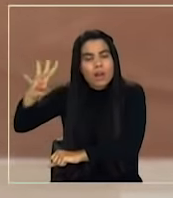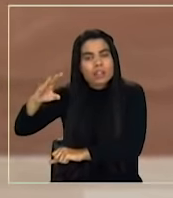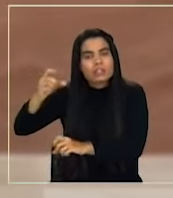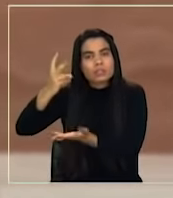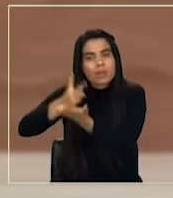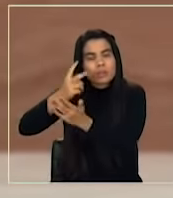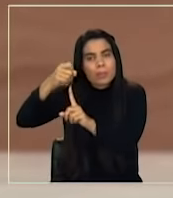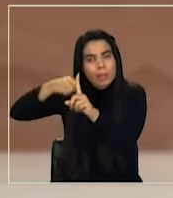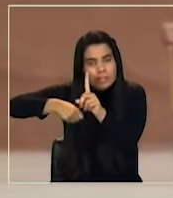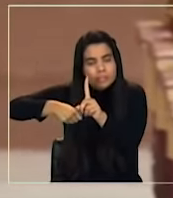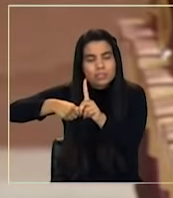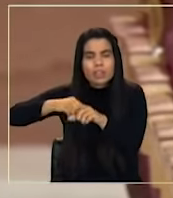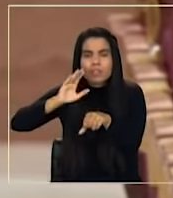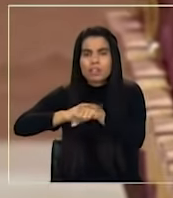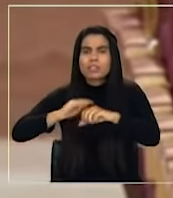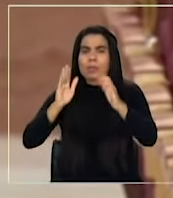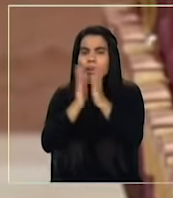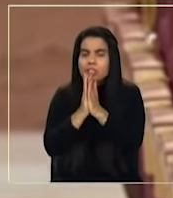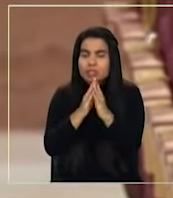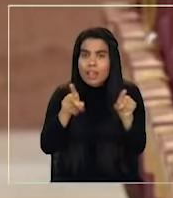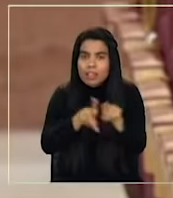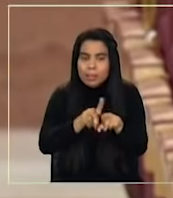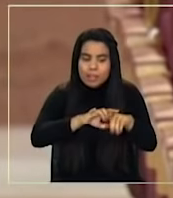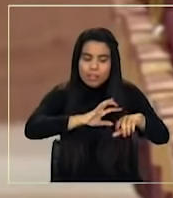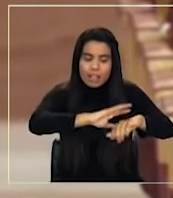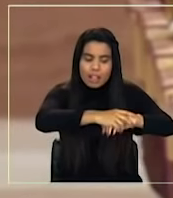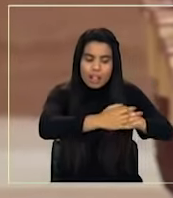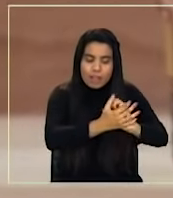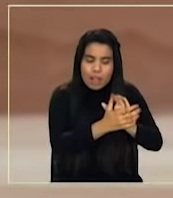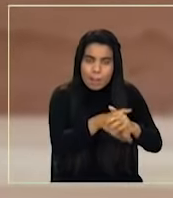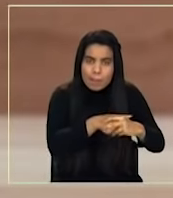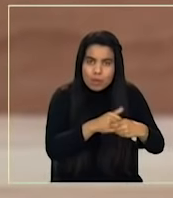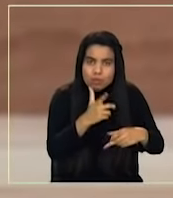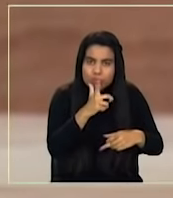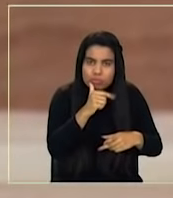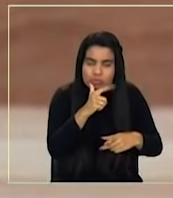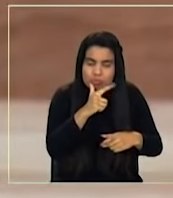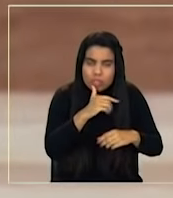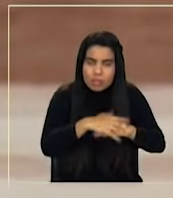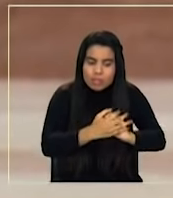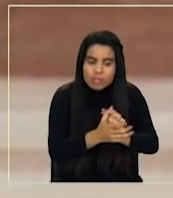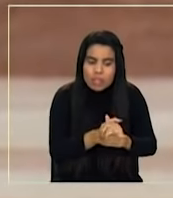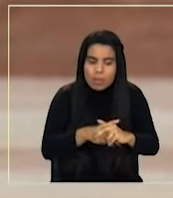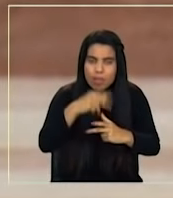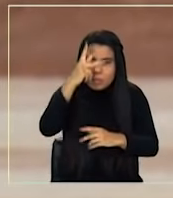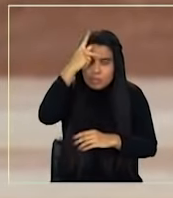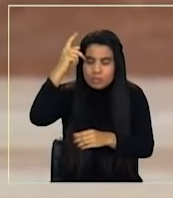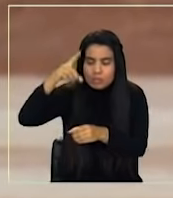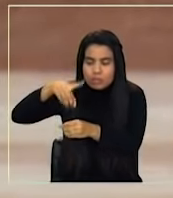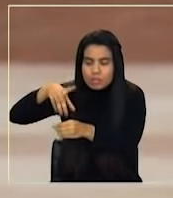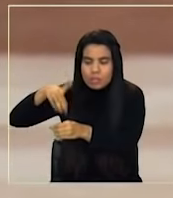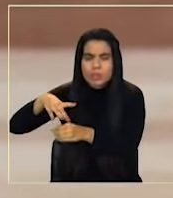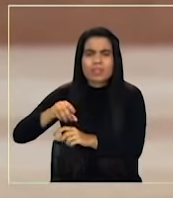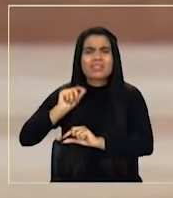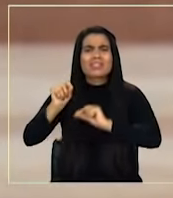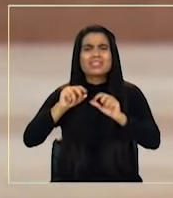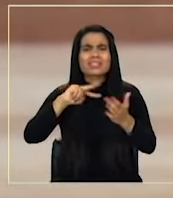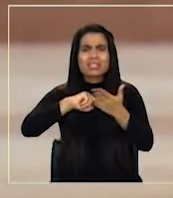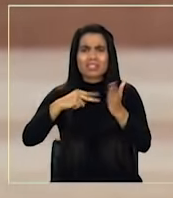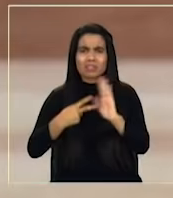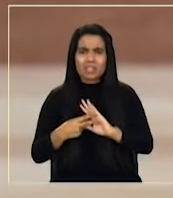uma oração e o lava-mãos para os dizimistas. O lava-mãos. O que é esse